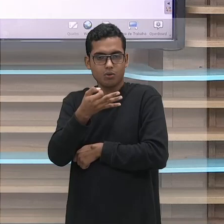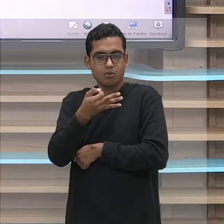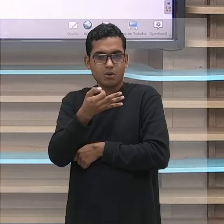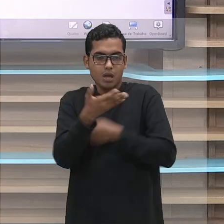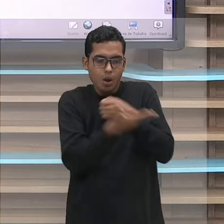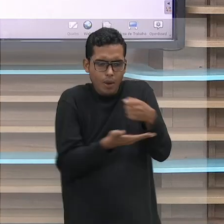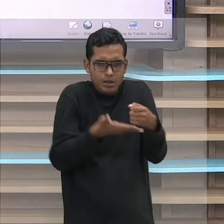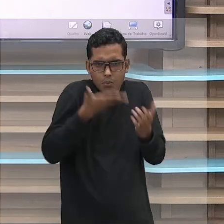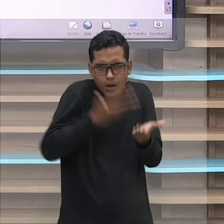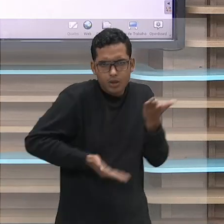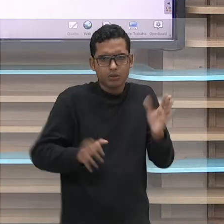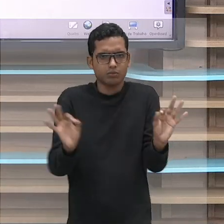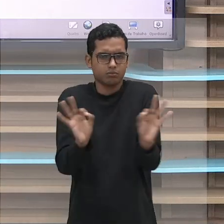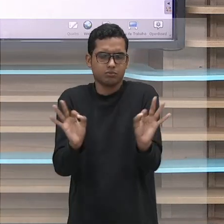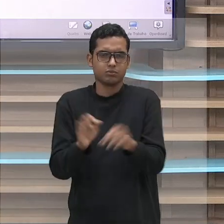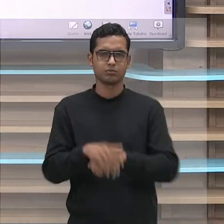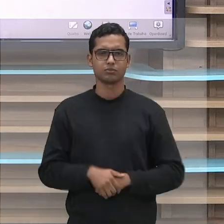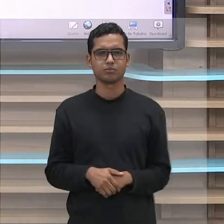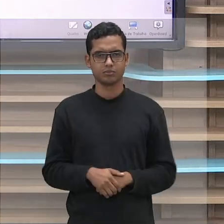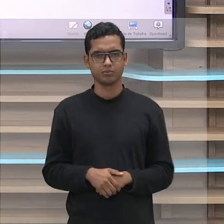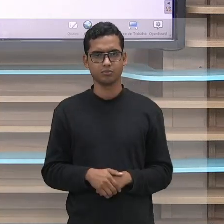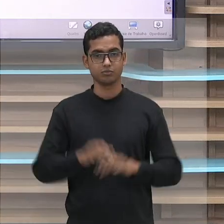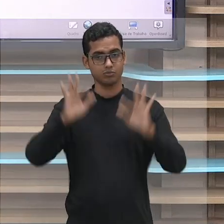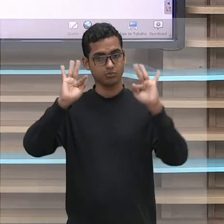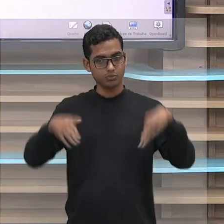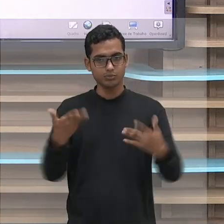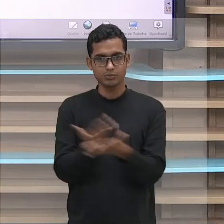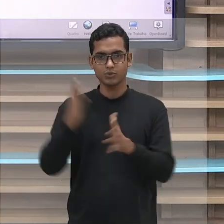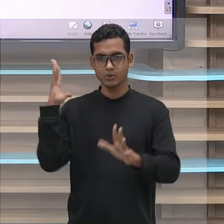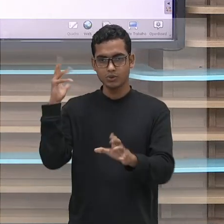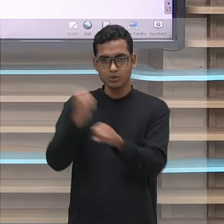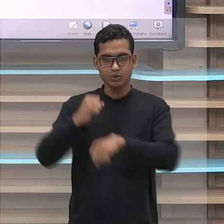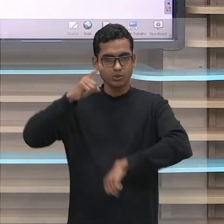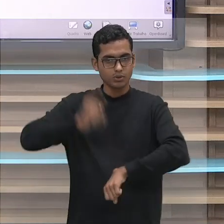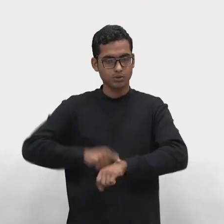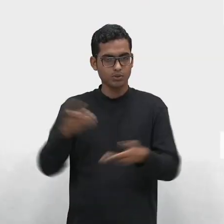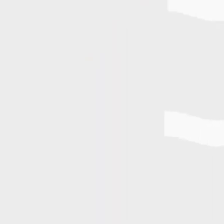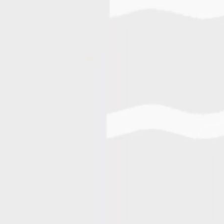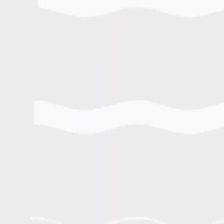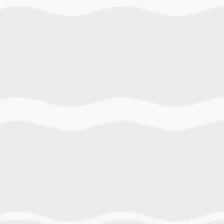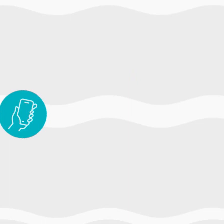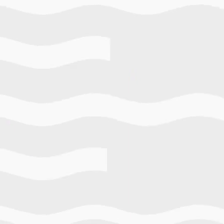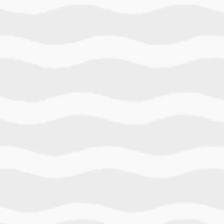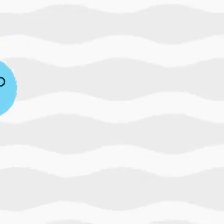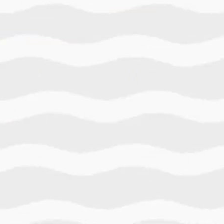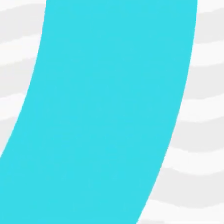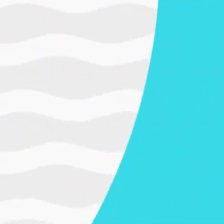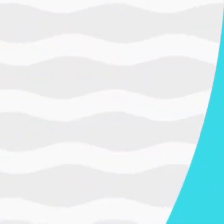certo? Então, finalizamos aqui esse momento da nossa revisão.